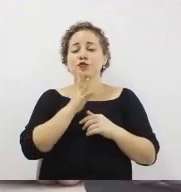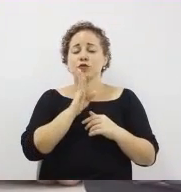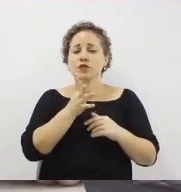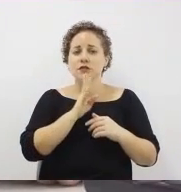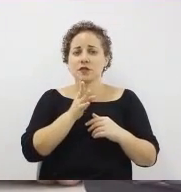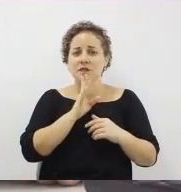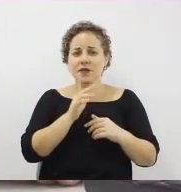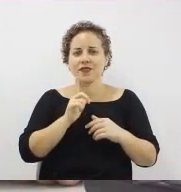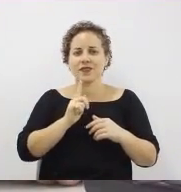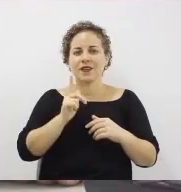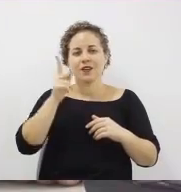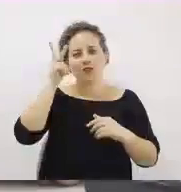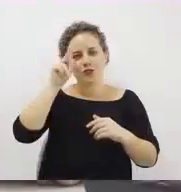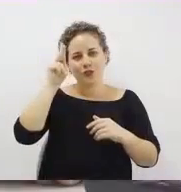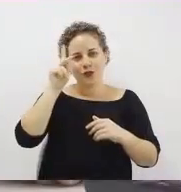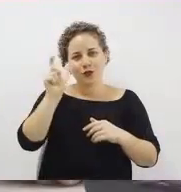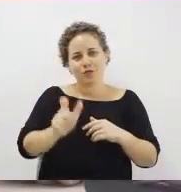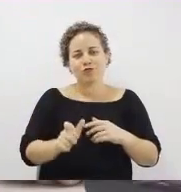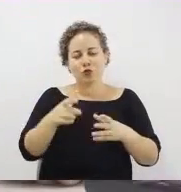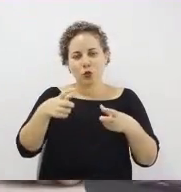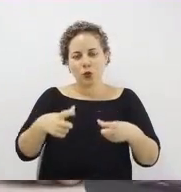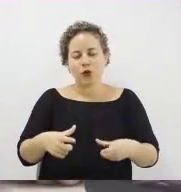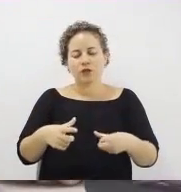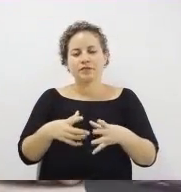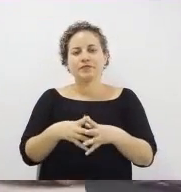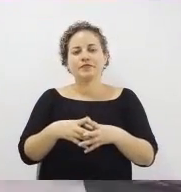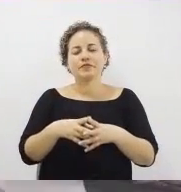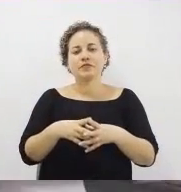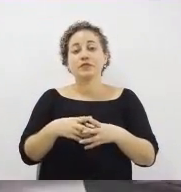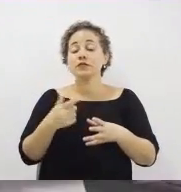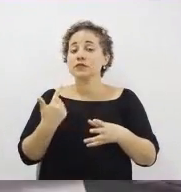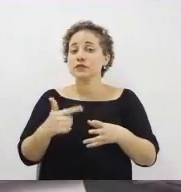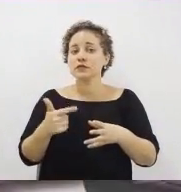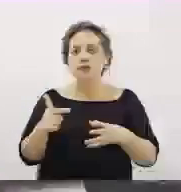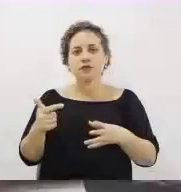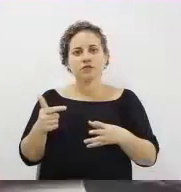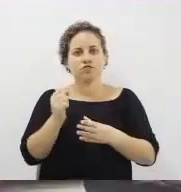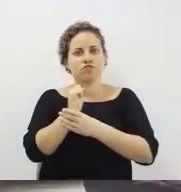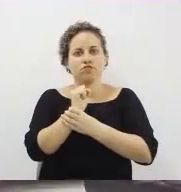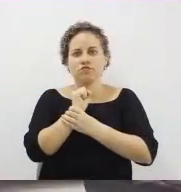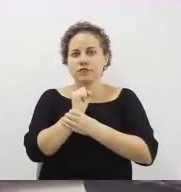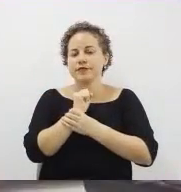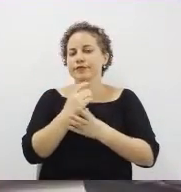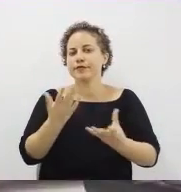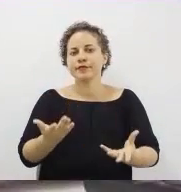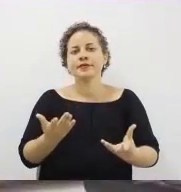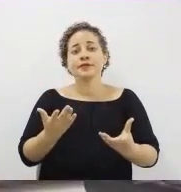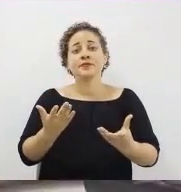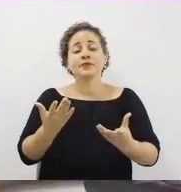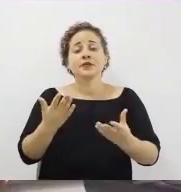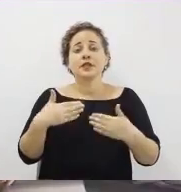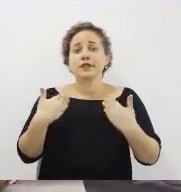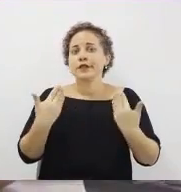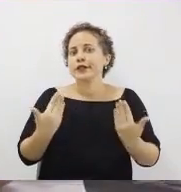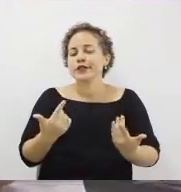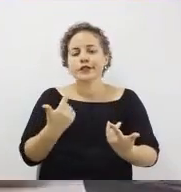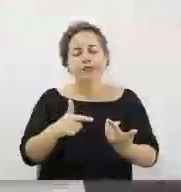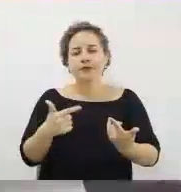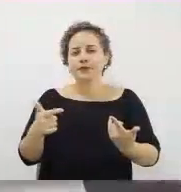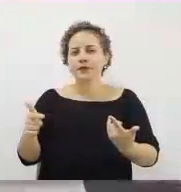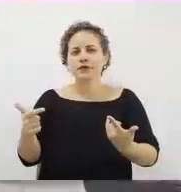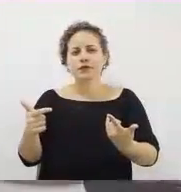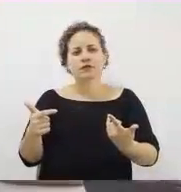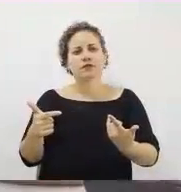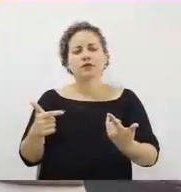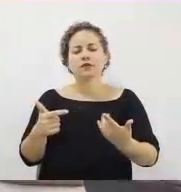sobre o histórico do setor. Não há histórico firme. Então, quando não se há histórico firme, uma